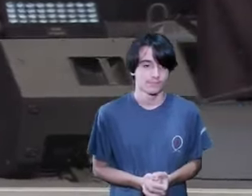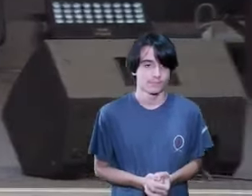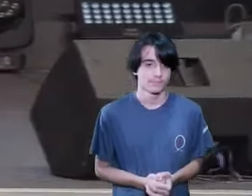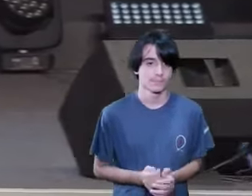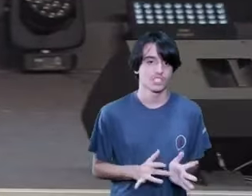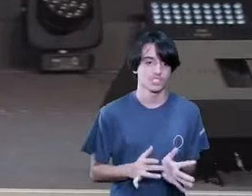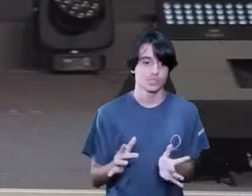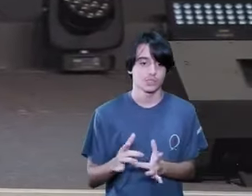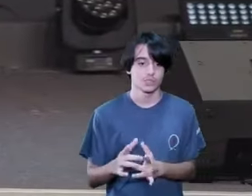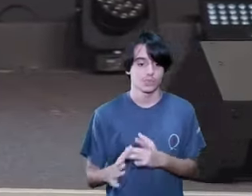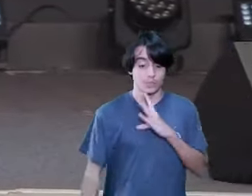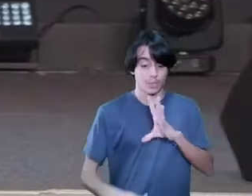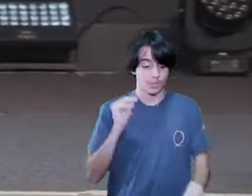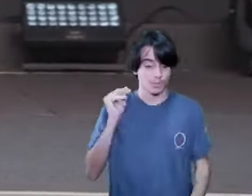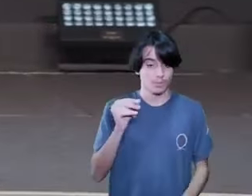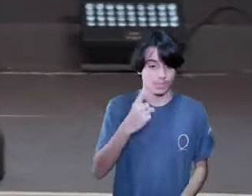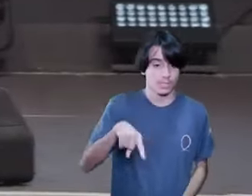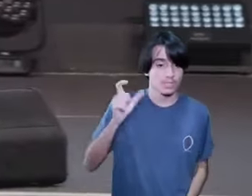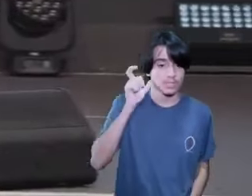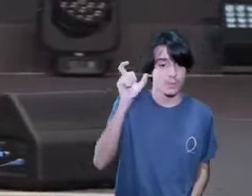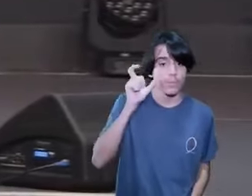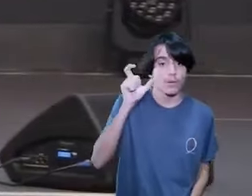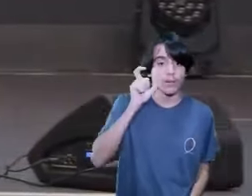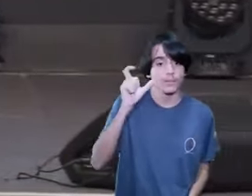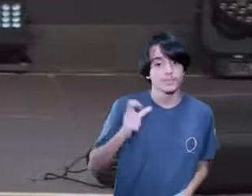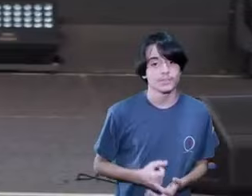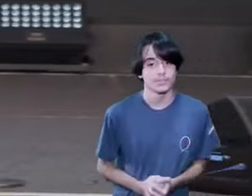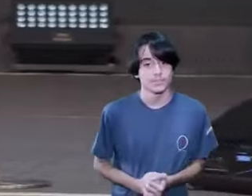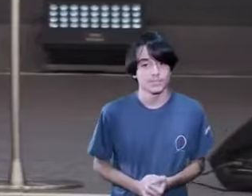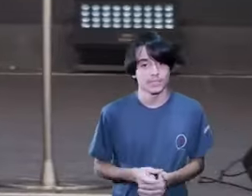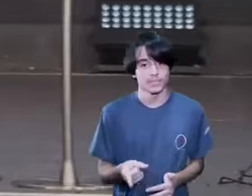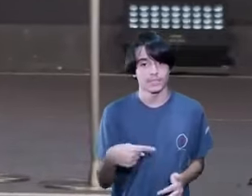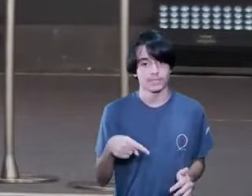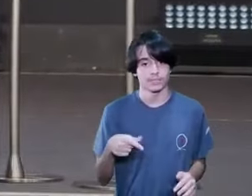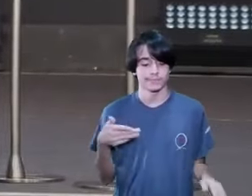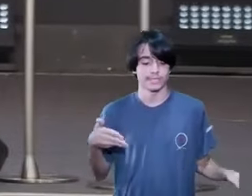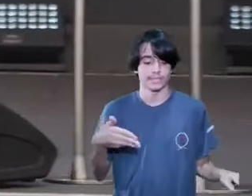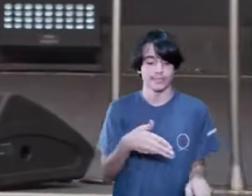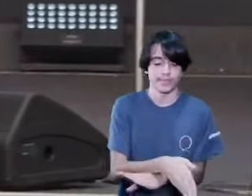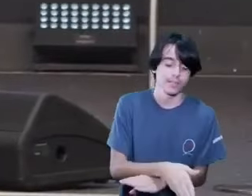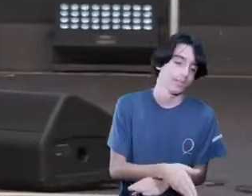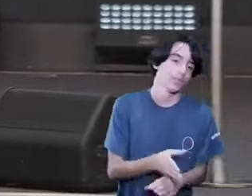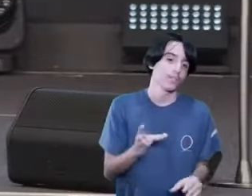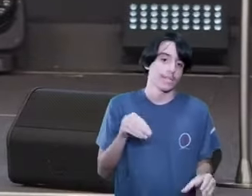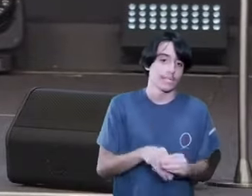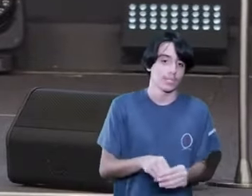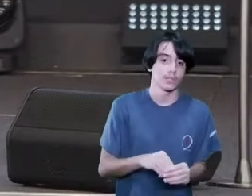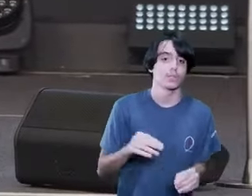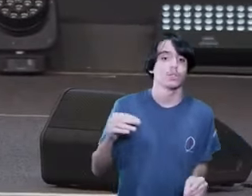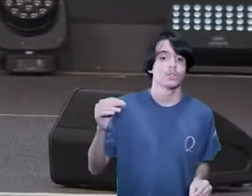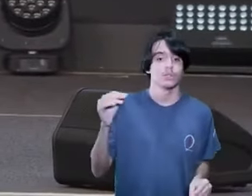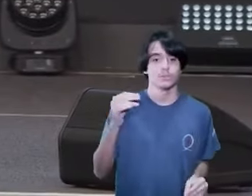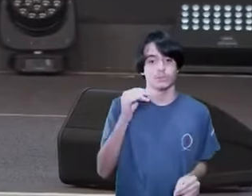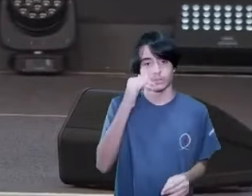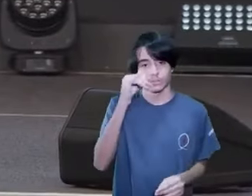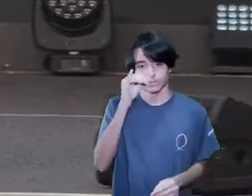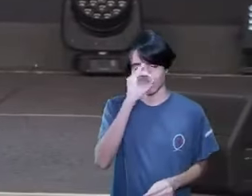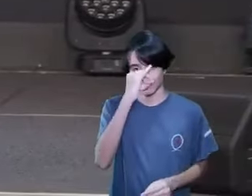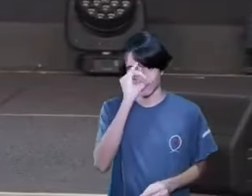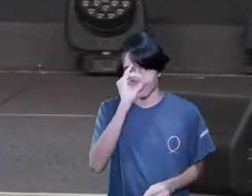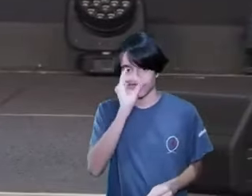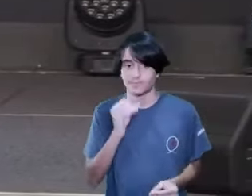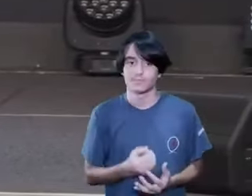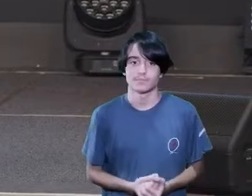Jesus expulsa os demônios. Eles entram no... nos porcos, os porcos de espinhadeiro